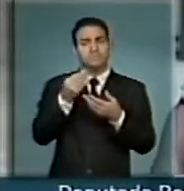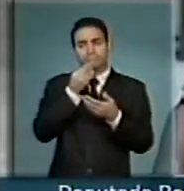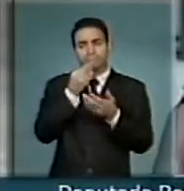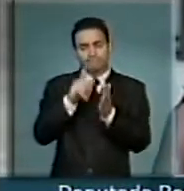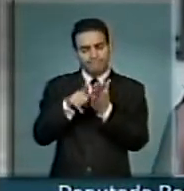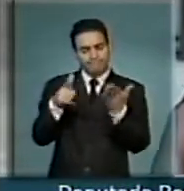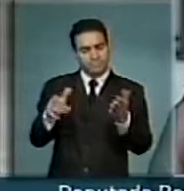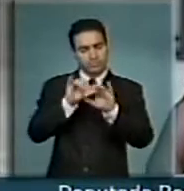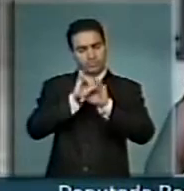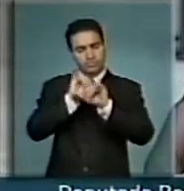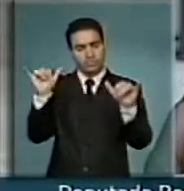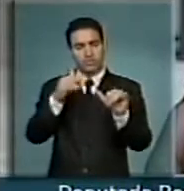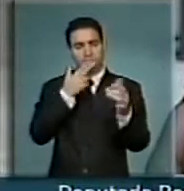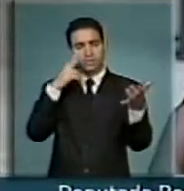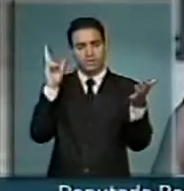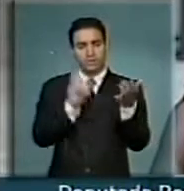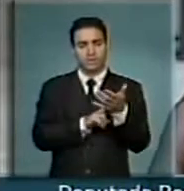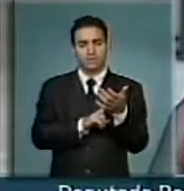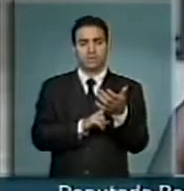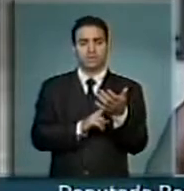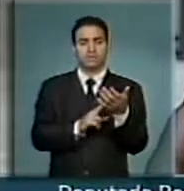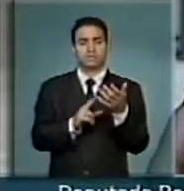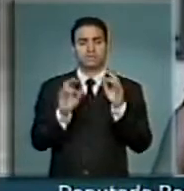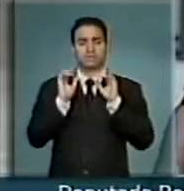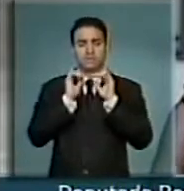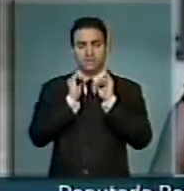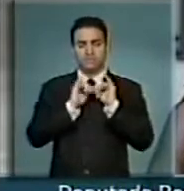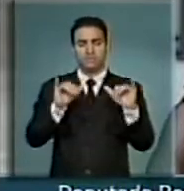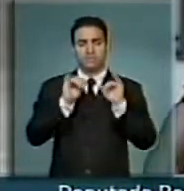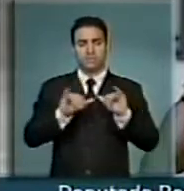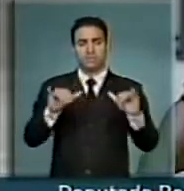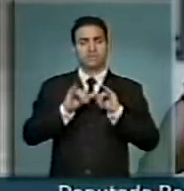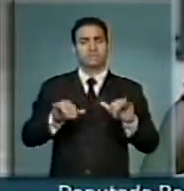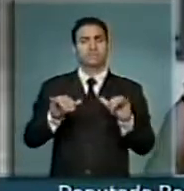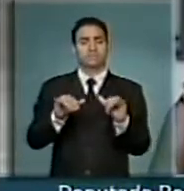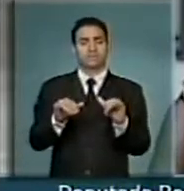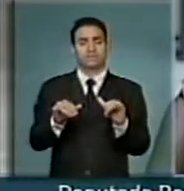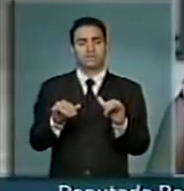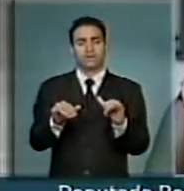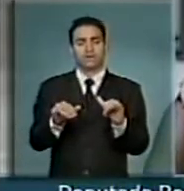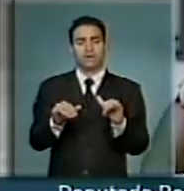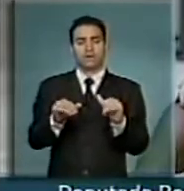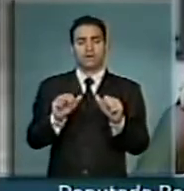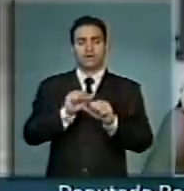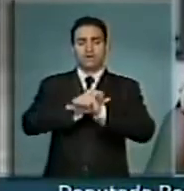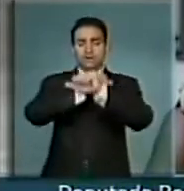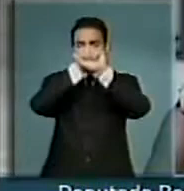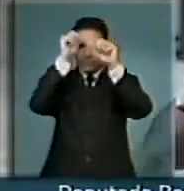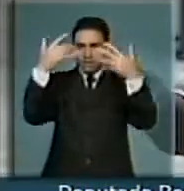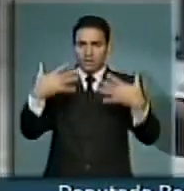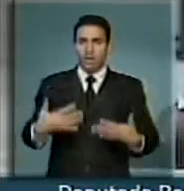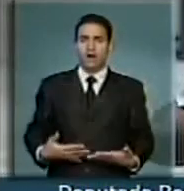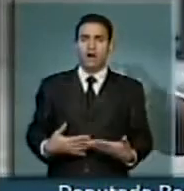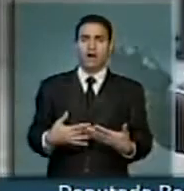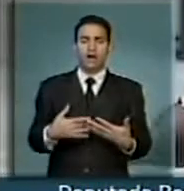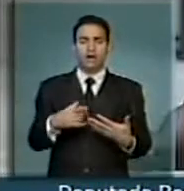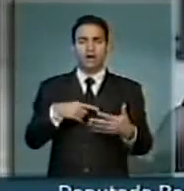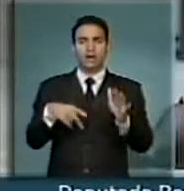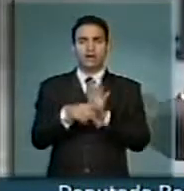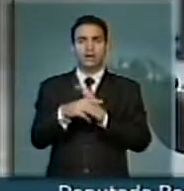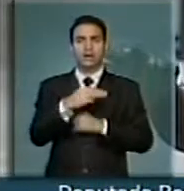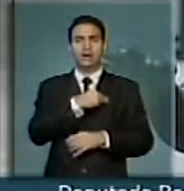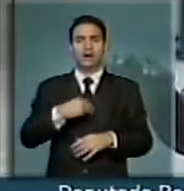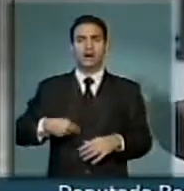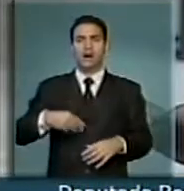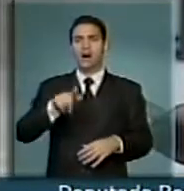a carta, a informação dada, os esclarecimentos dados pelo